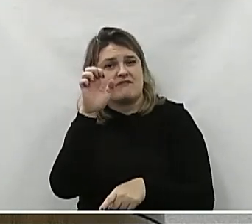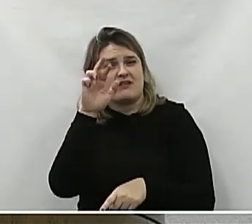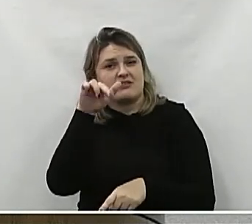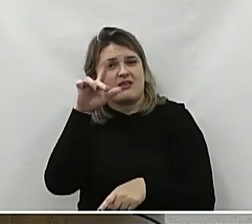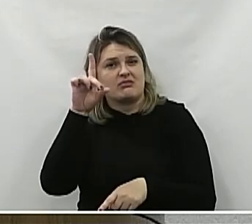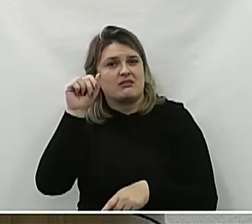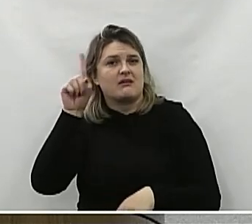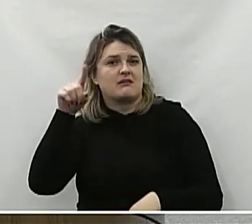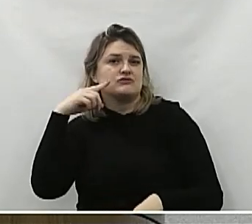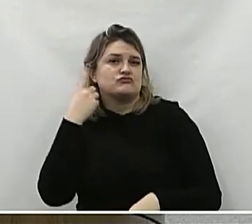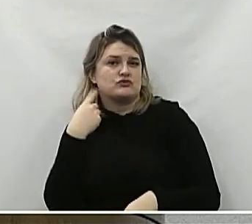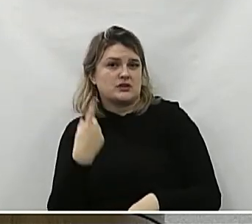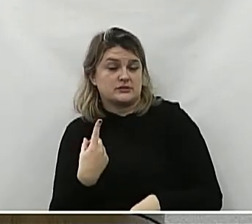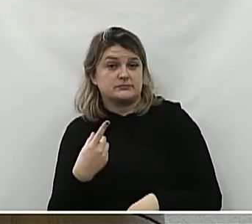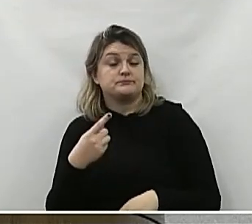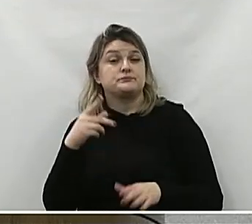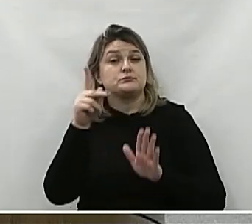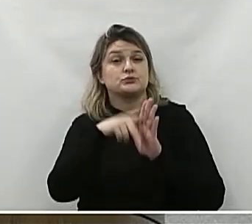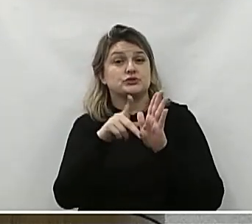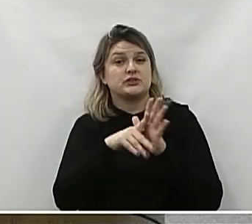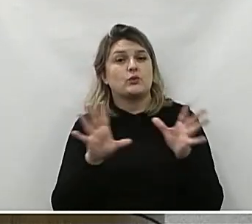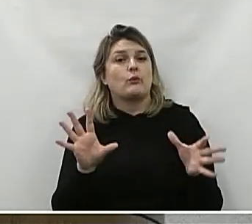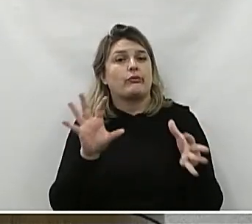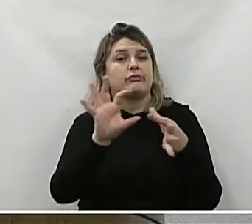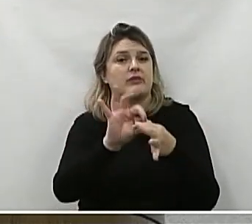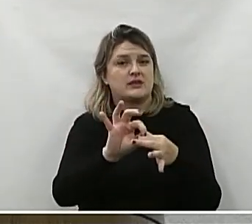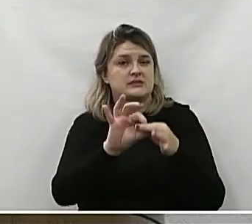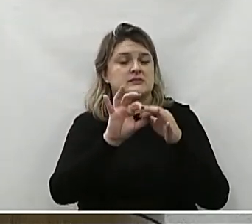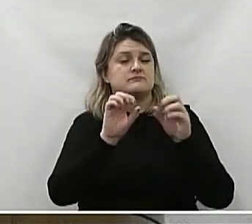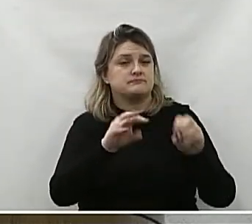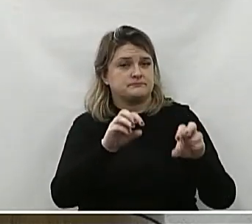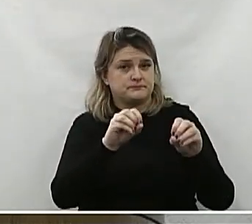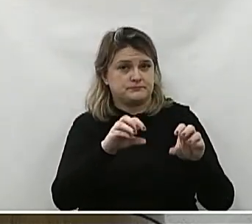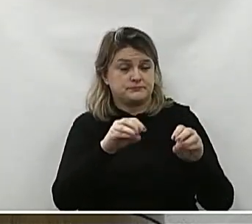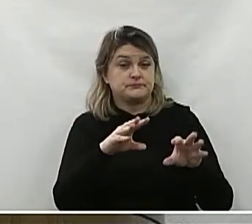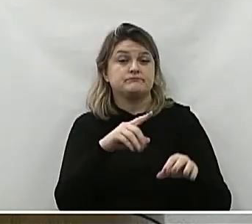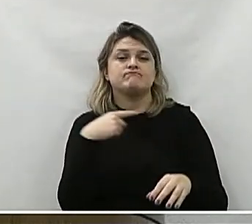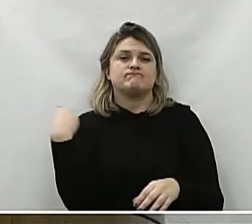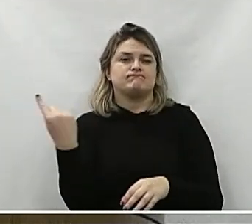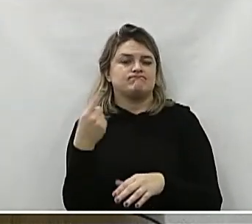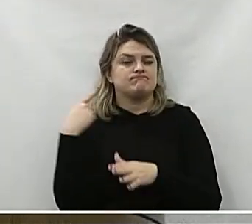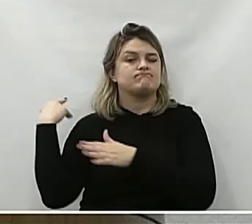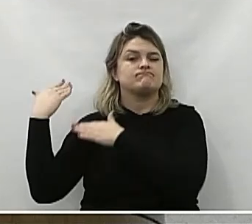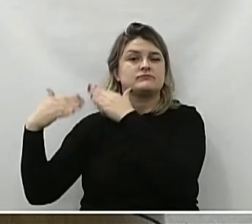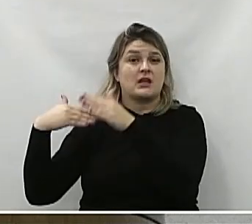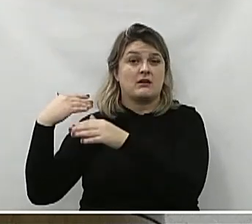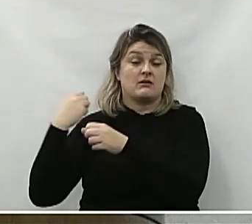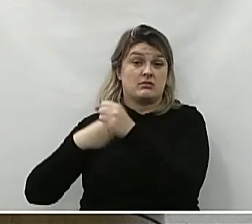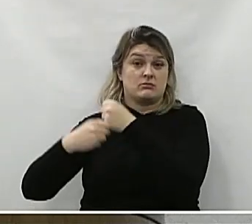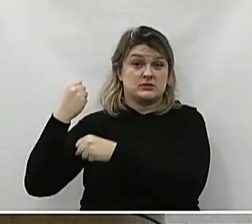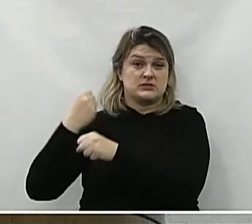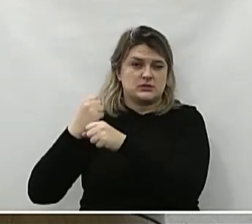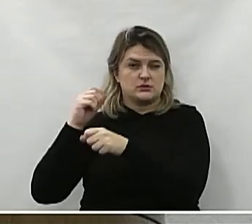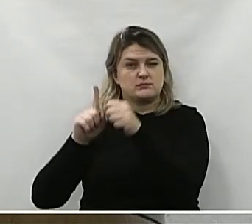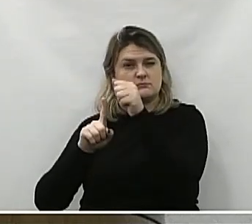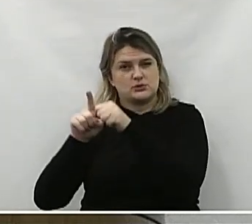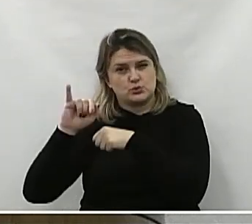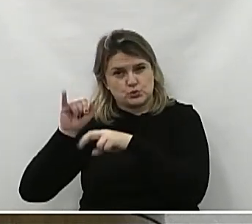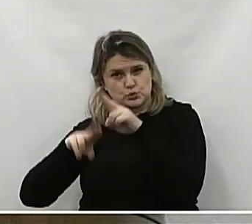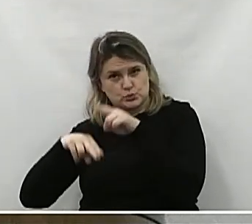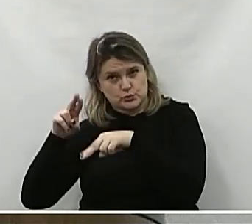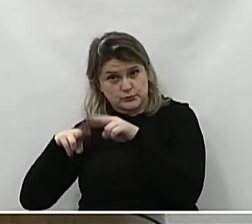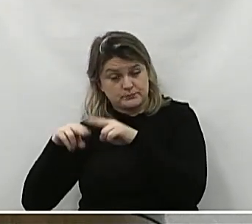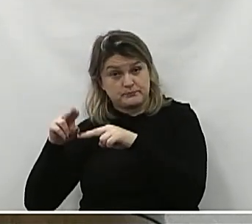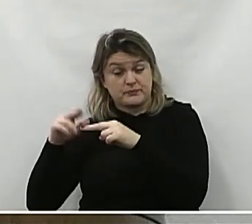advogada Fernanda que é o Projeto conect educação digital Esse é um projeto que nós vamos desenvolvendo Desde o ano passado de Junho do ano passado